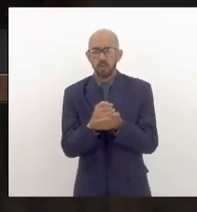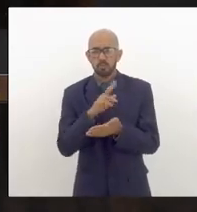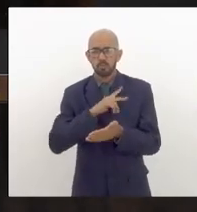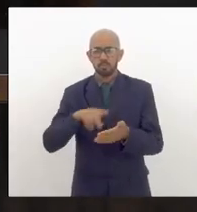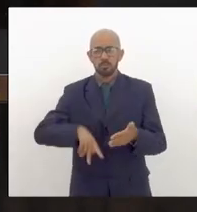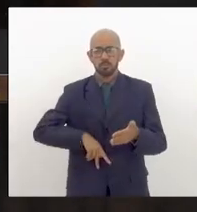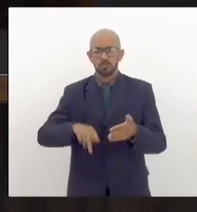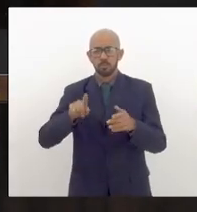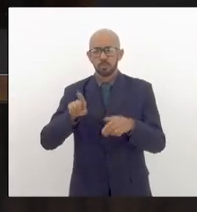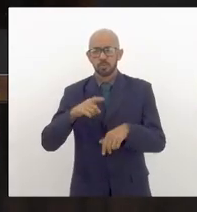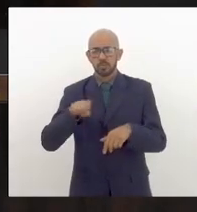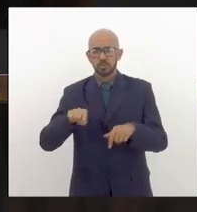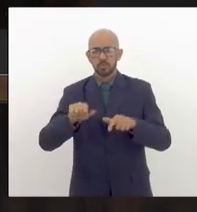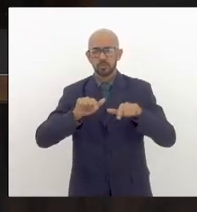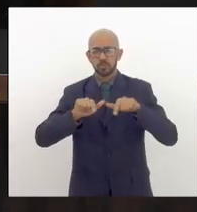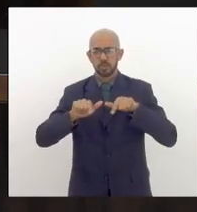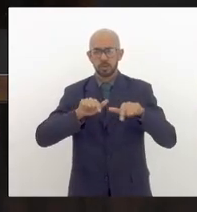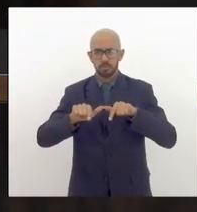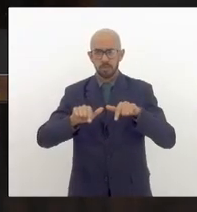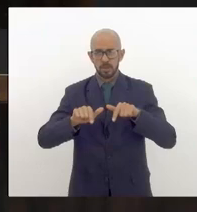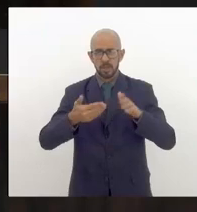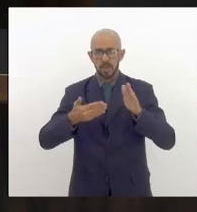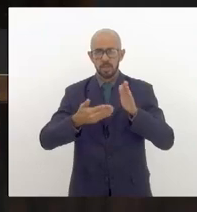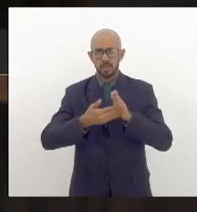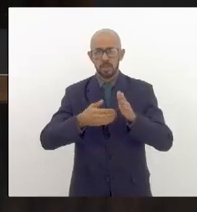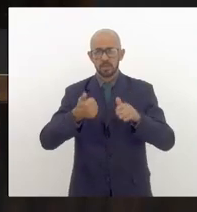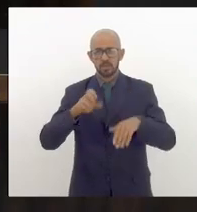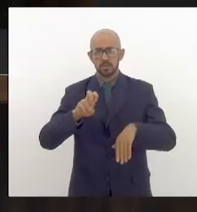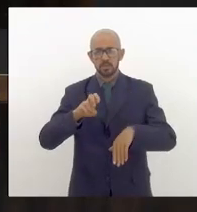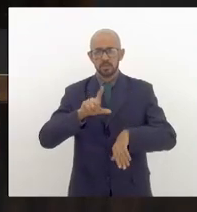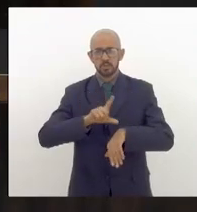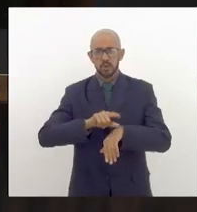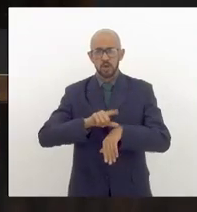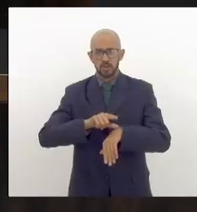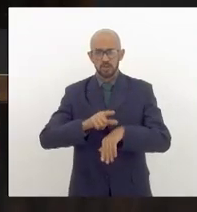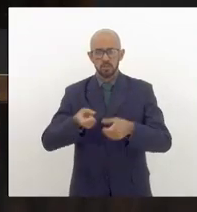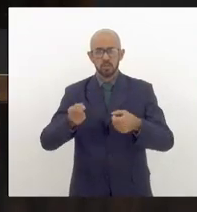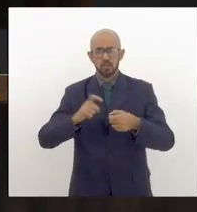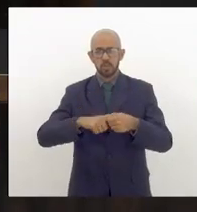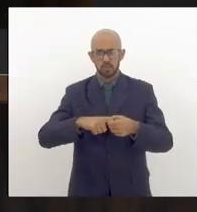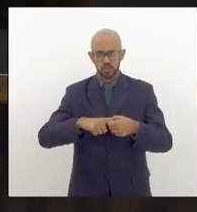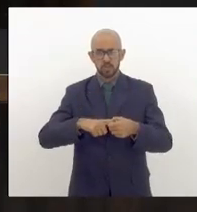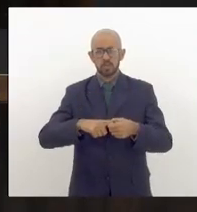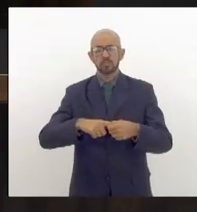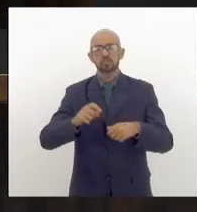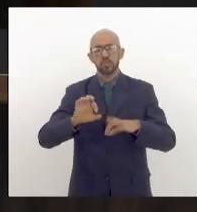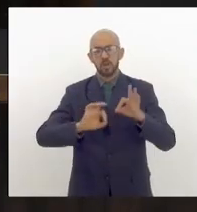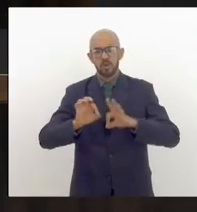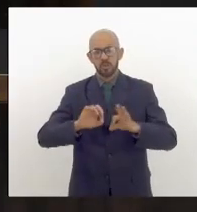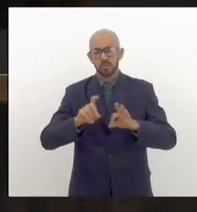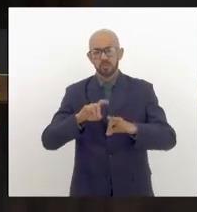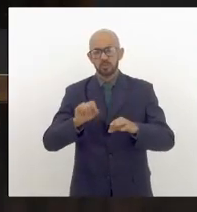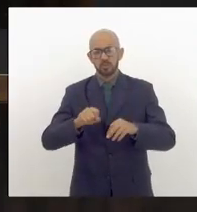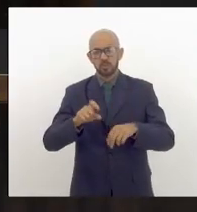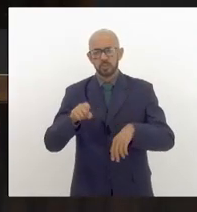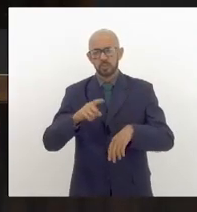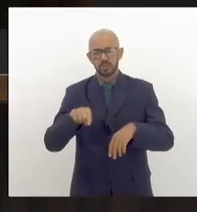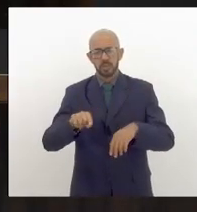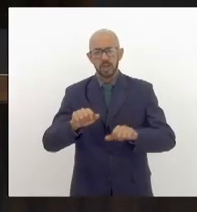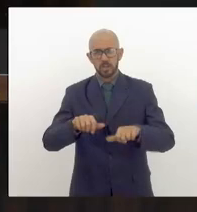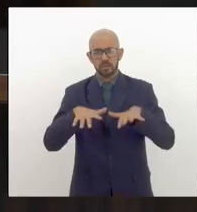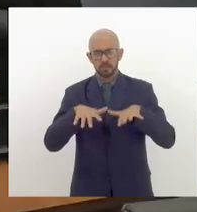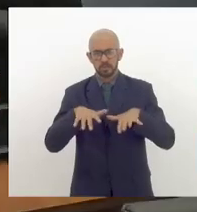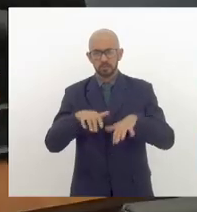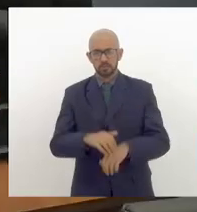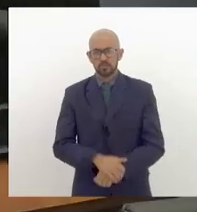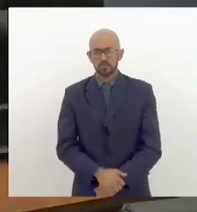presidência suspende os trabalhos até às 15horas quando retornaremos cordas do dia está suspensa a